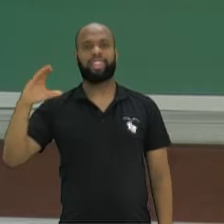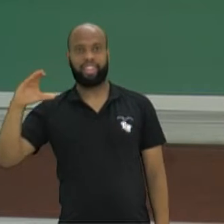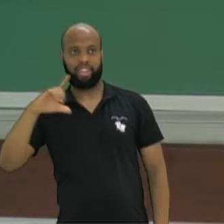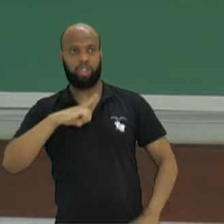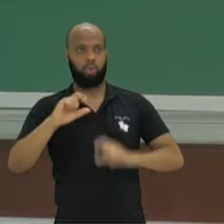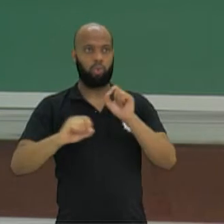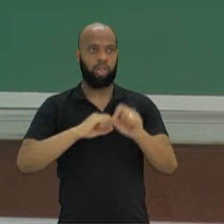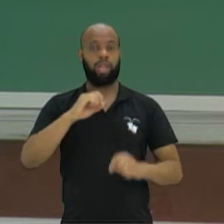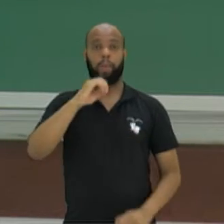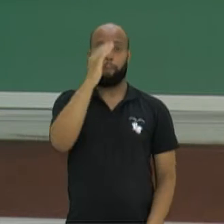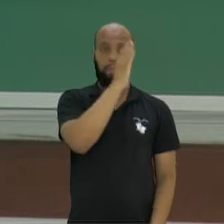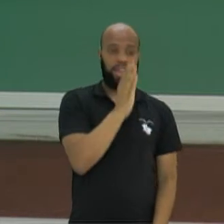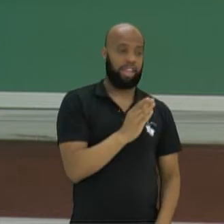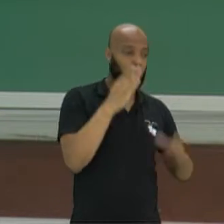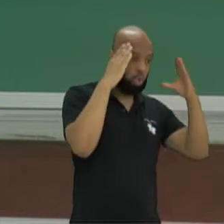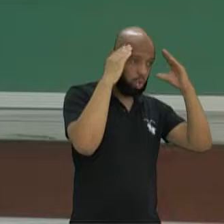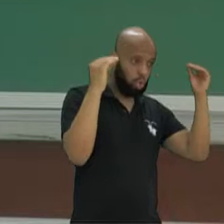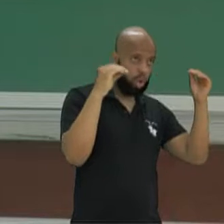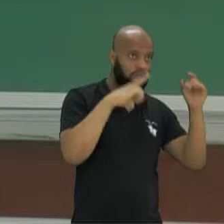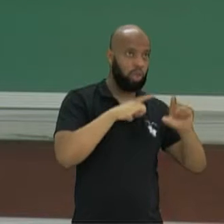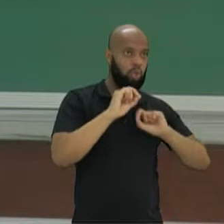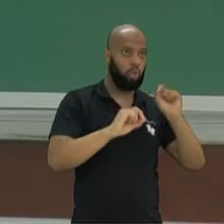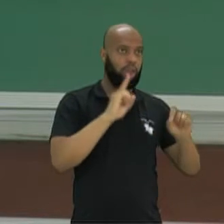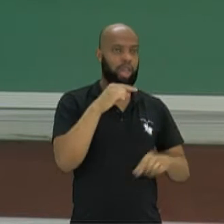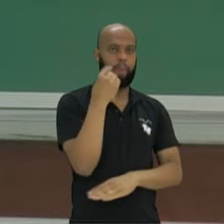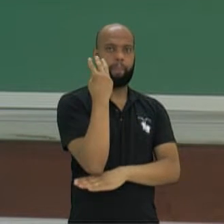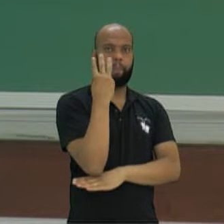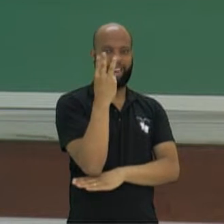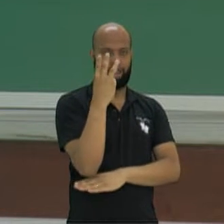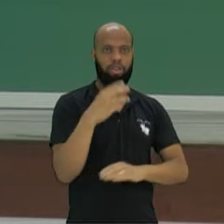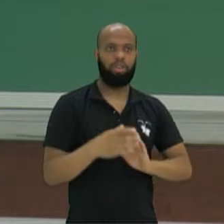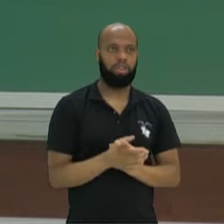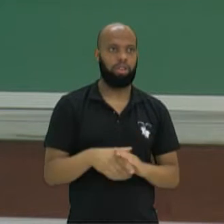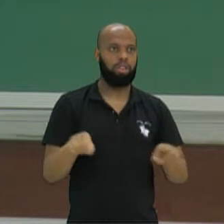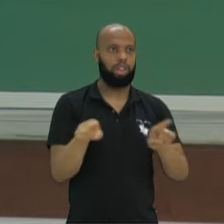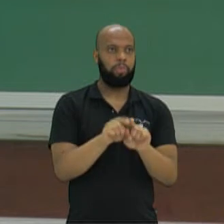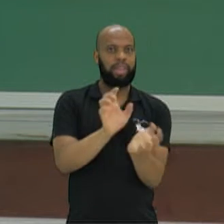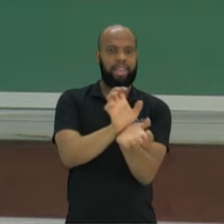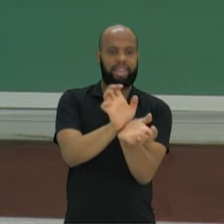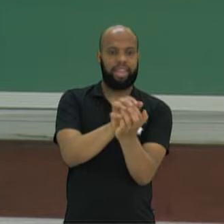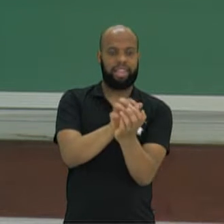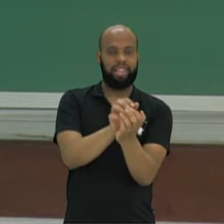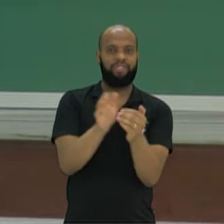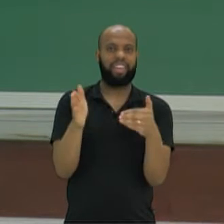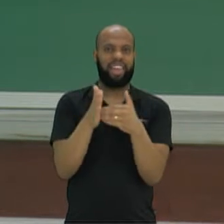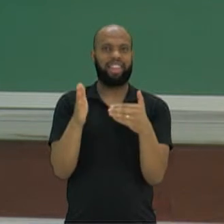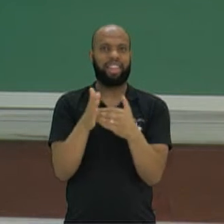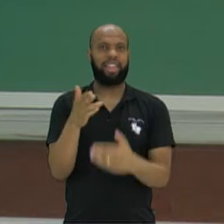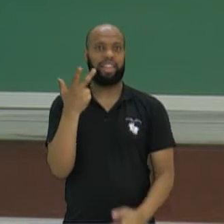holandês, entre São Luís, tem um pedacinho aqui, né, São Luís, e Recife até Ceará,